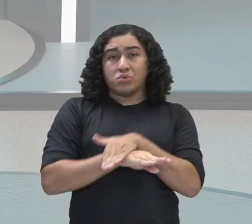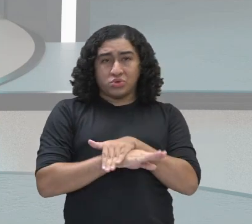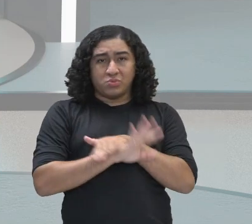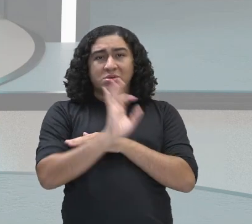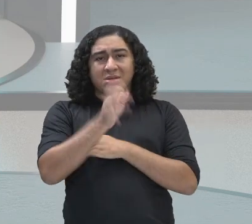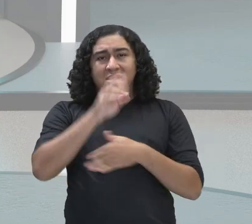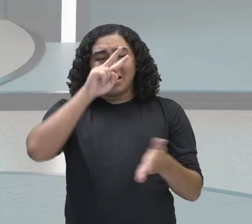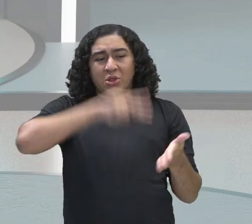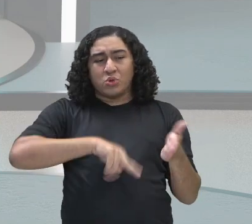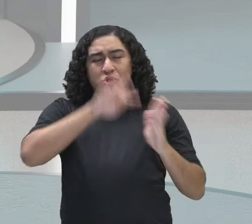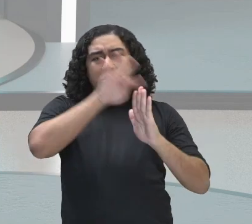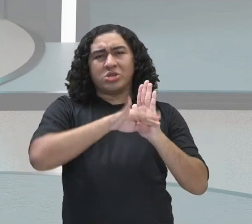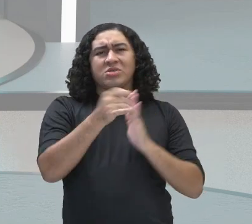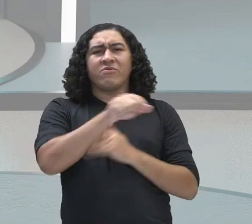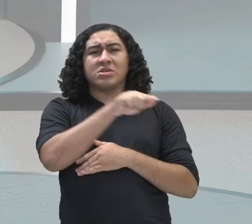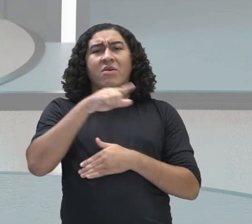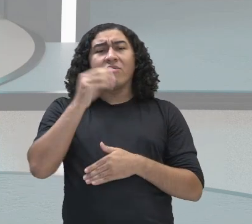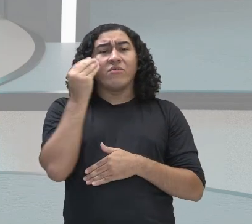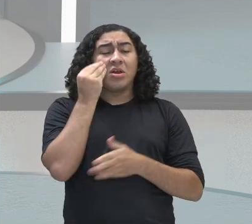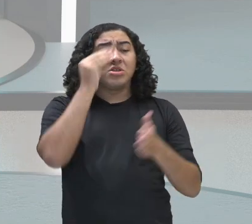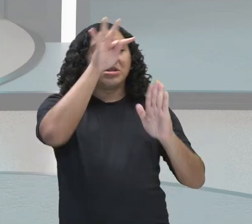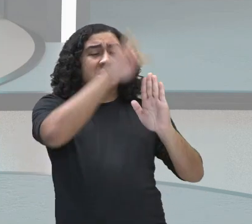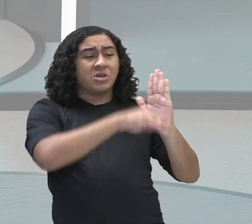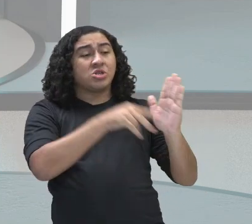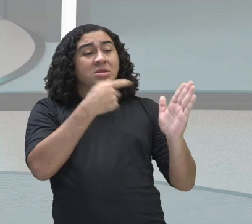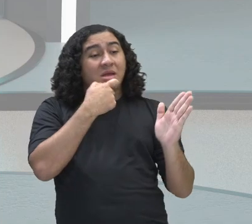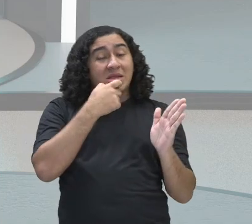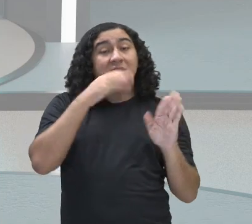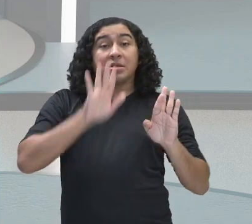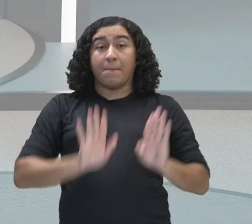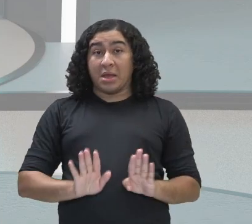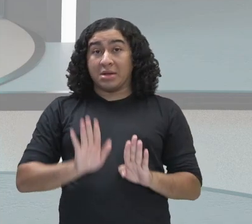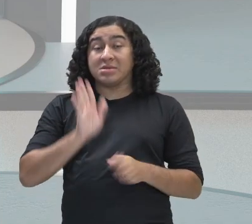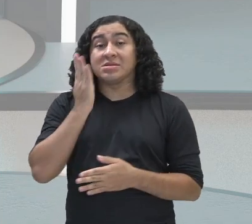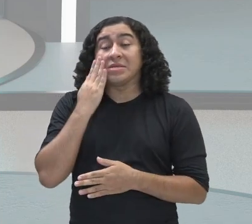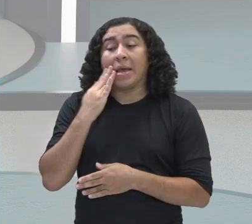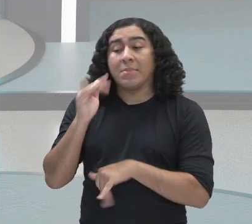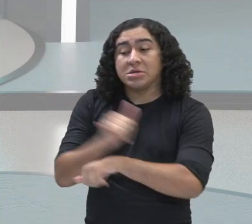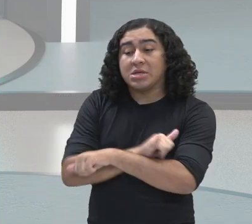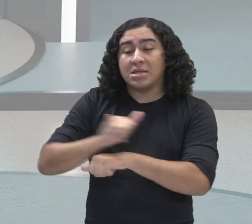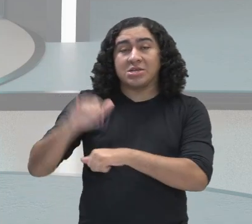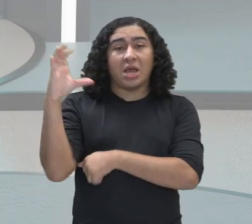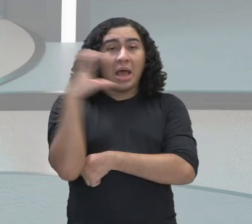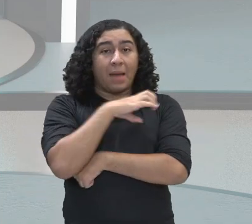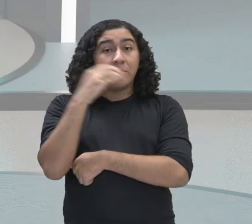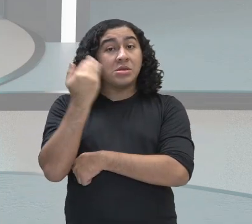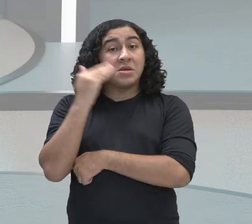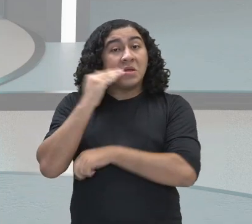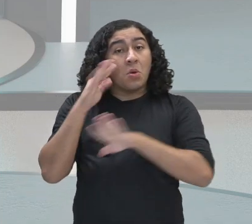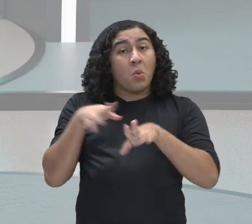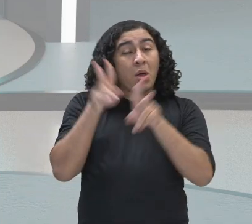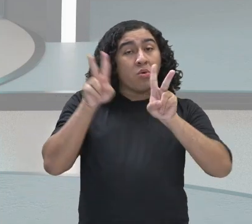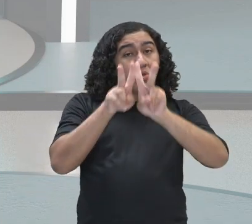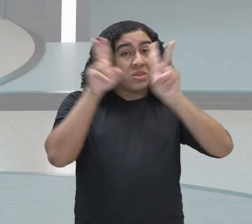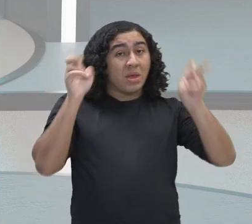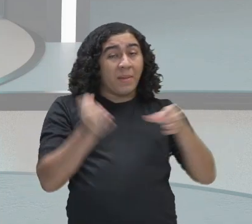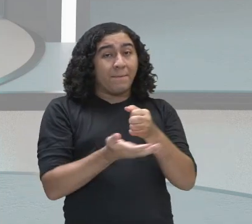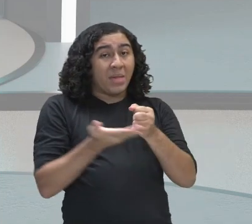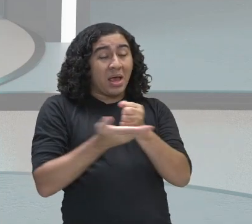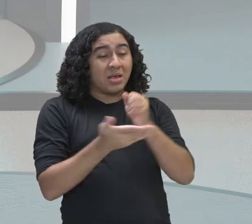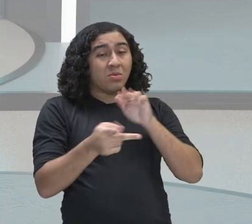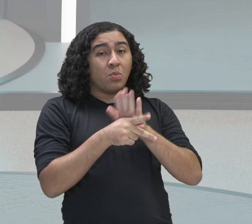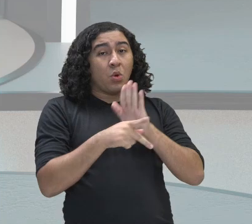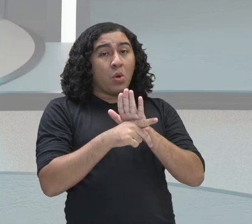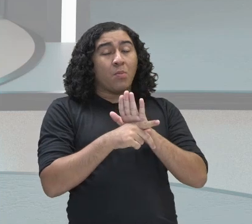Então, quando vocês verem um texto na sua frente, você já vai usando as estratégias para compreender qual é a ideia daquele texto, o que o